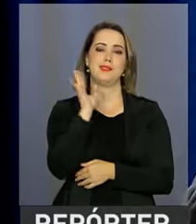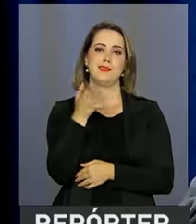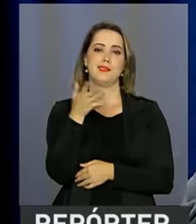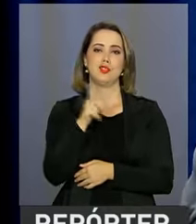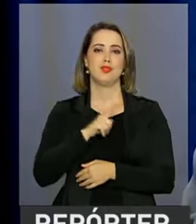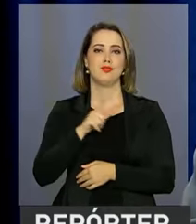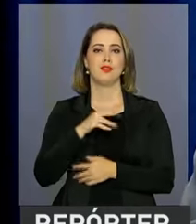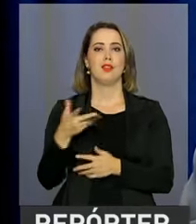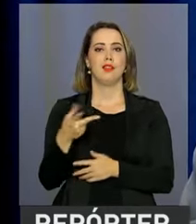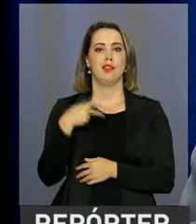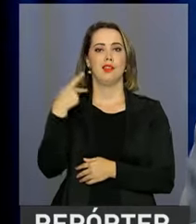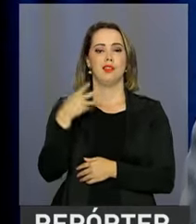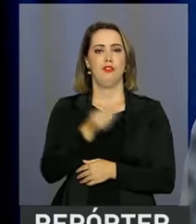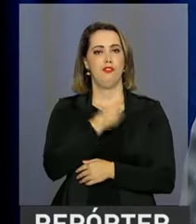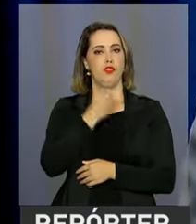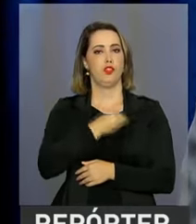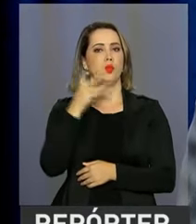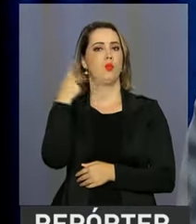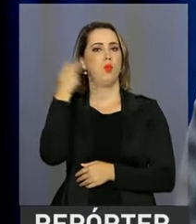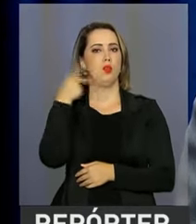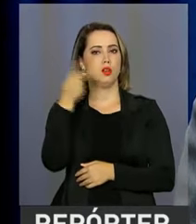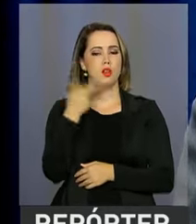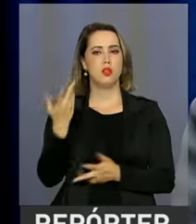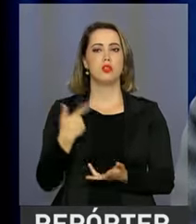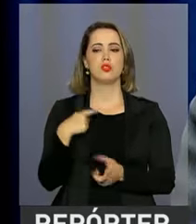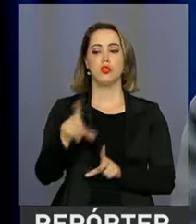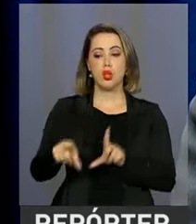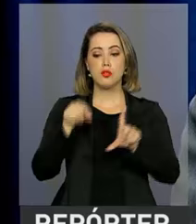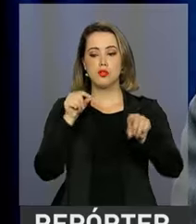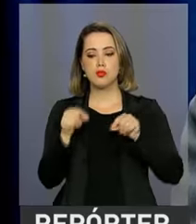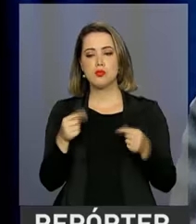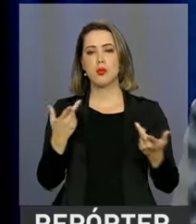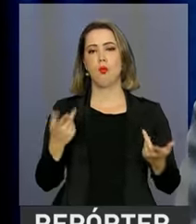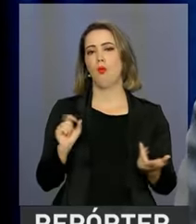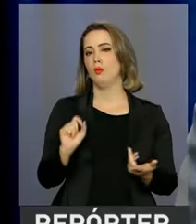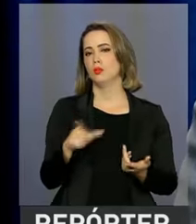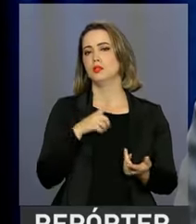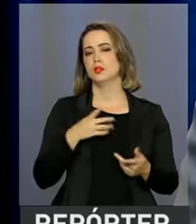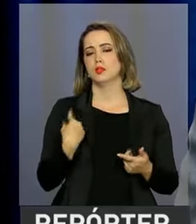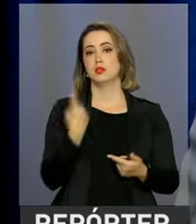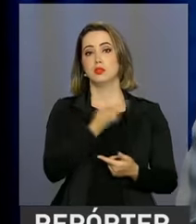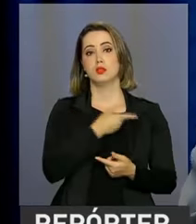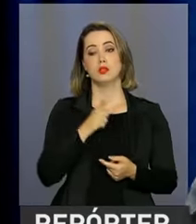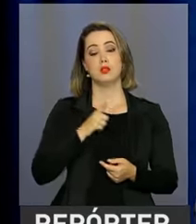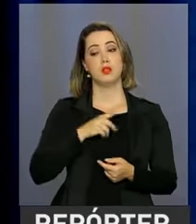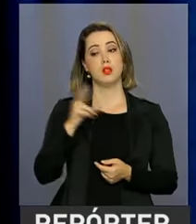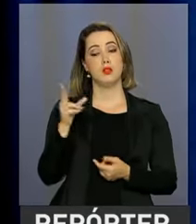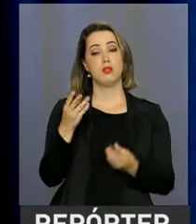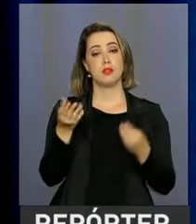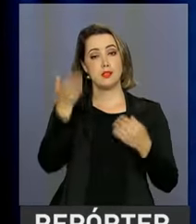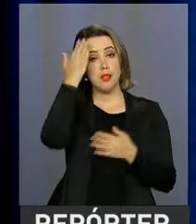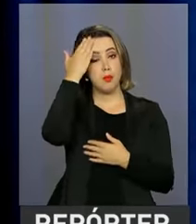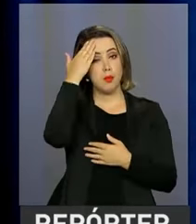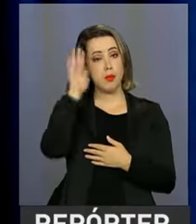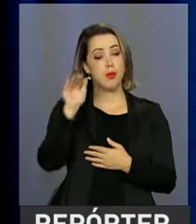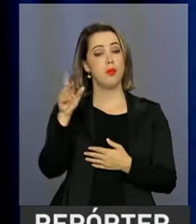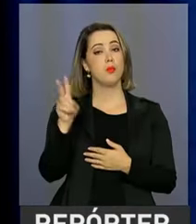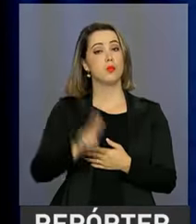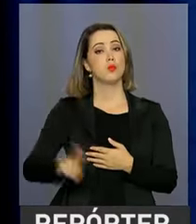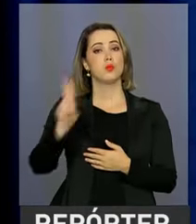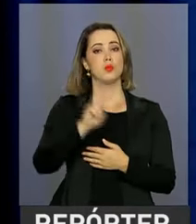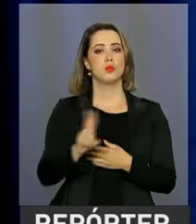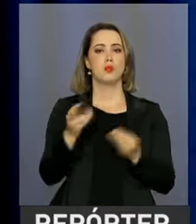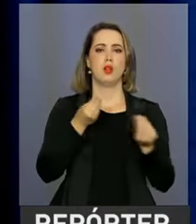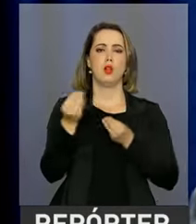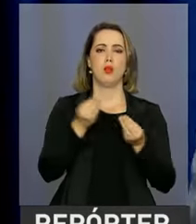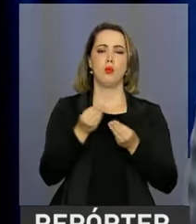por terem tido que tomar decisões que instrumento temos aqueles que estão elaborando a estratégia nacional